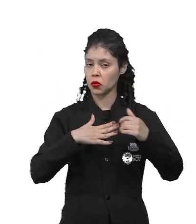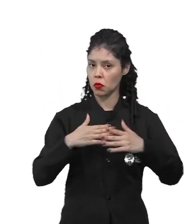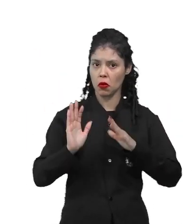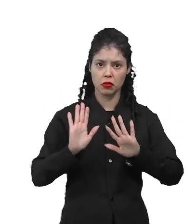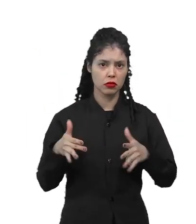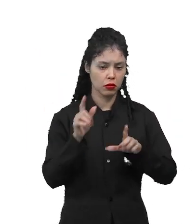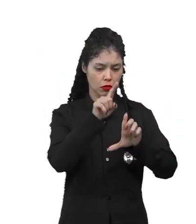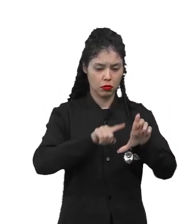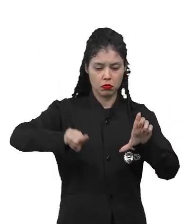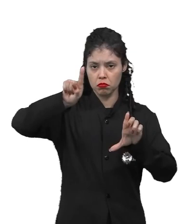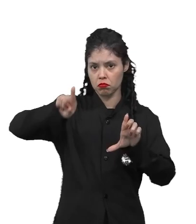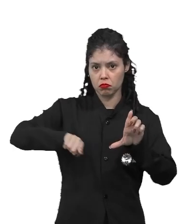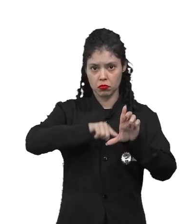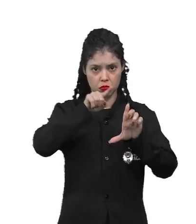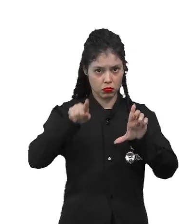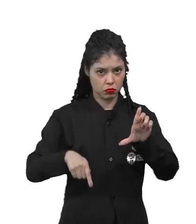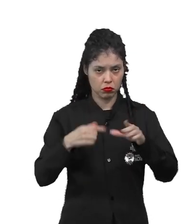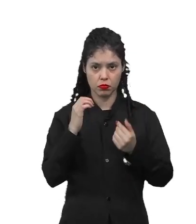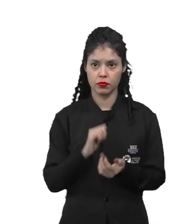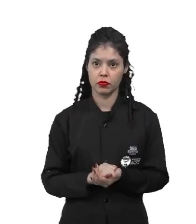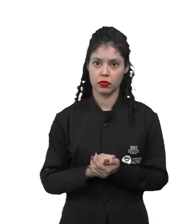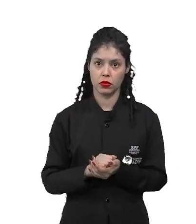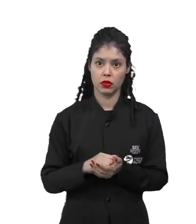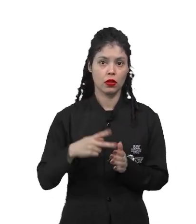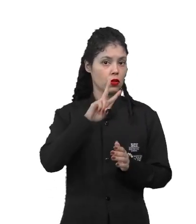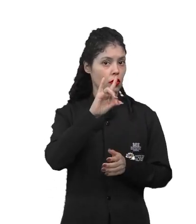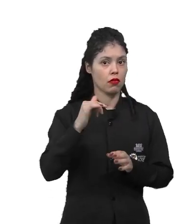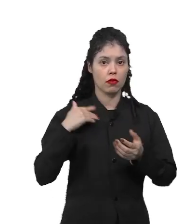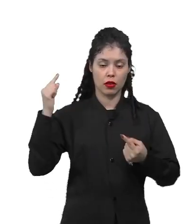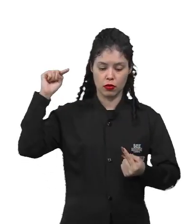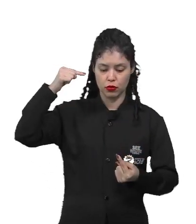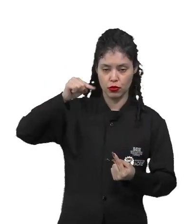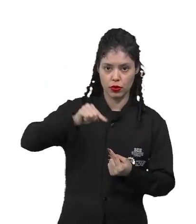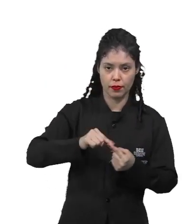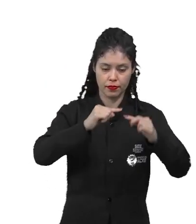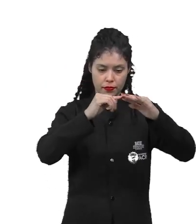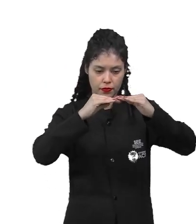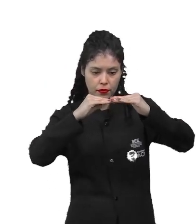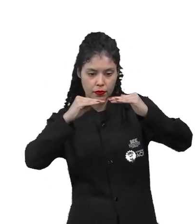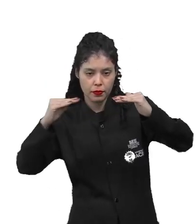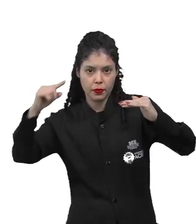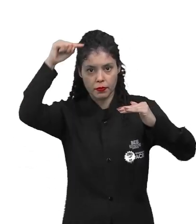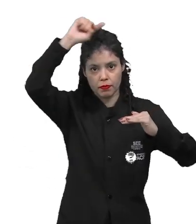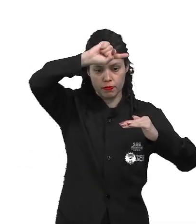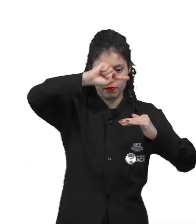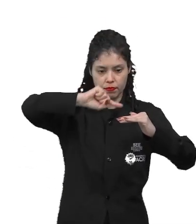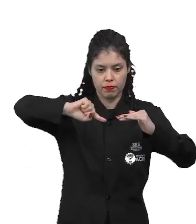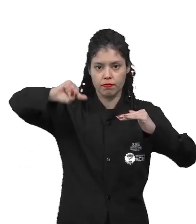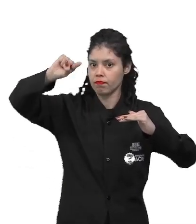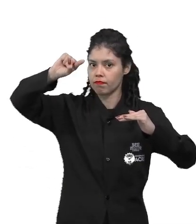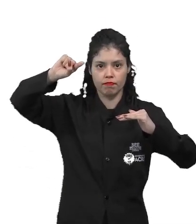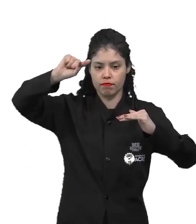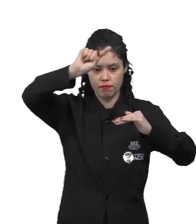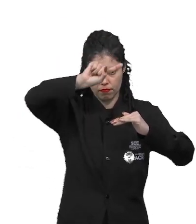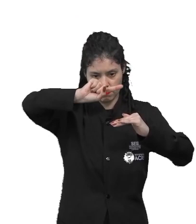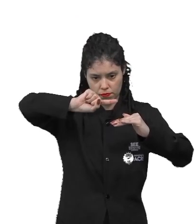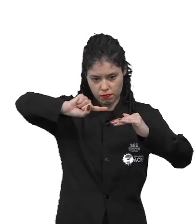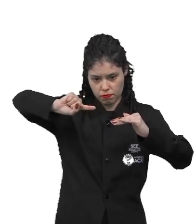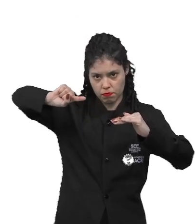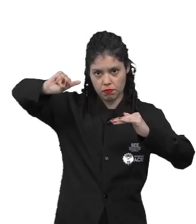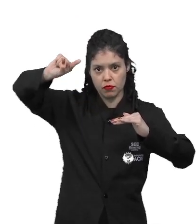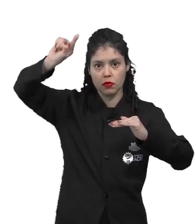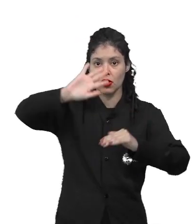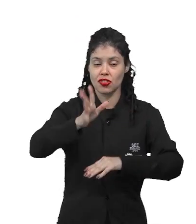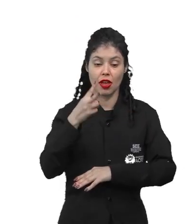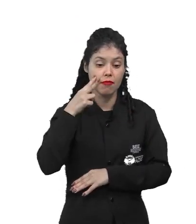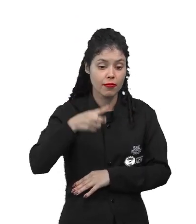se é crescente ou decrescente, ela não vai tocar o eixo x, tá vendo? Que é o eixo das abscissas, ou seja, já sei de cara que esse delta é